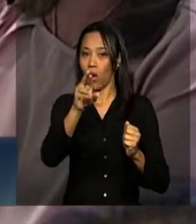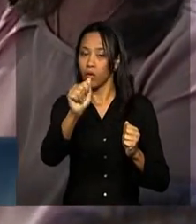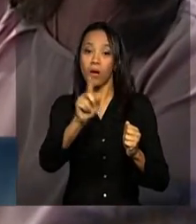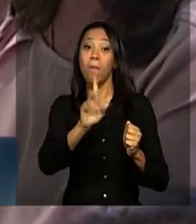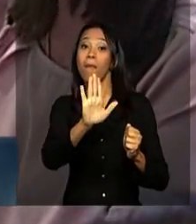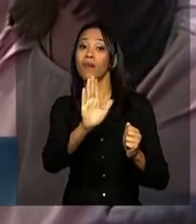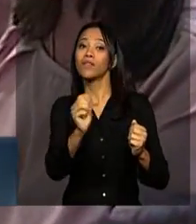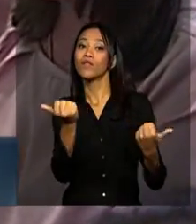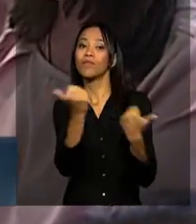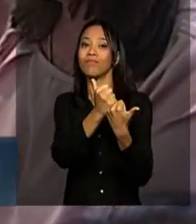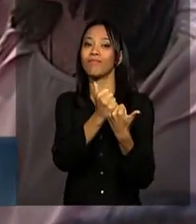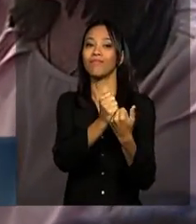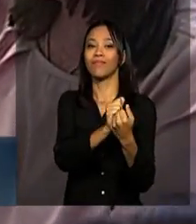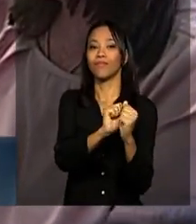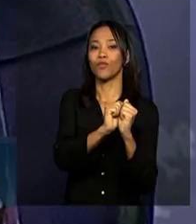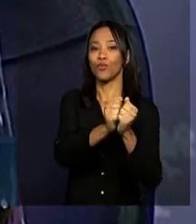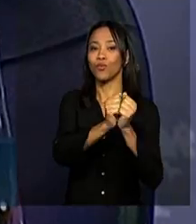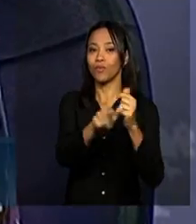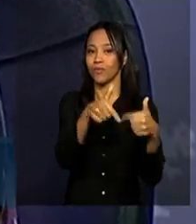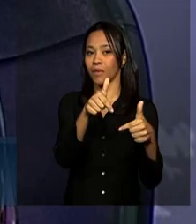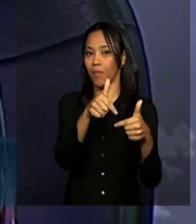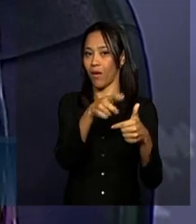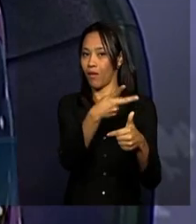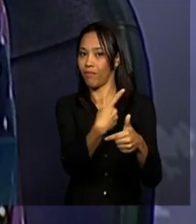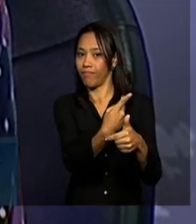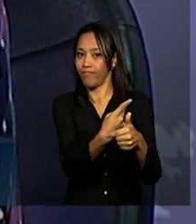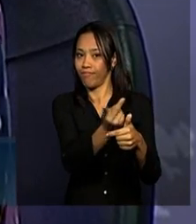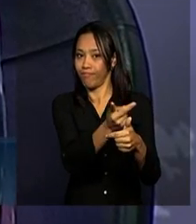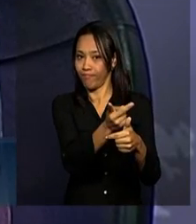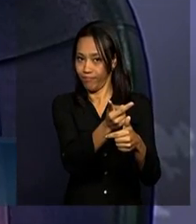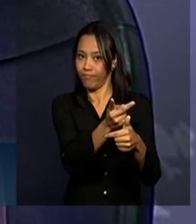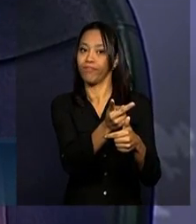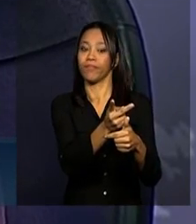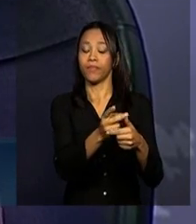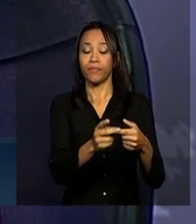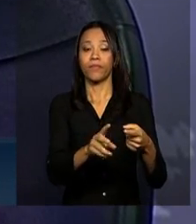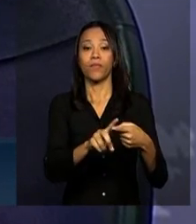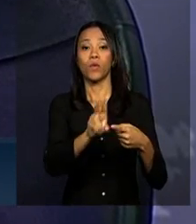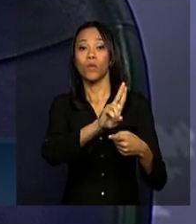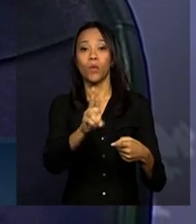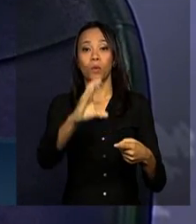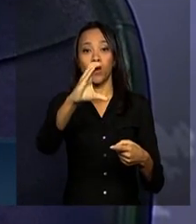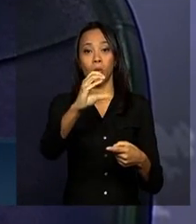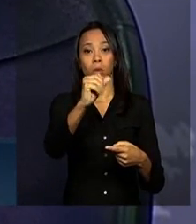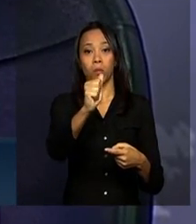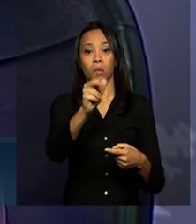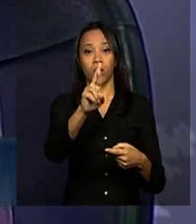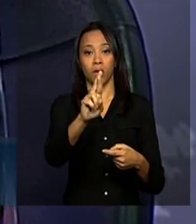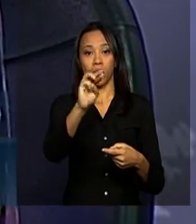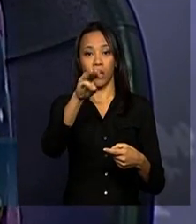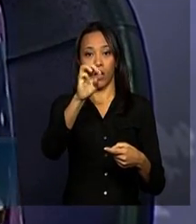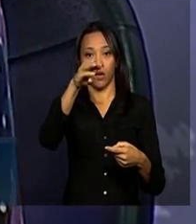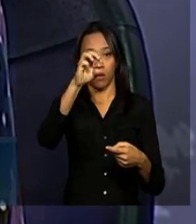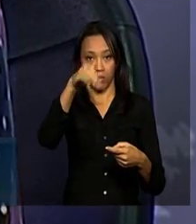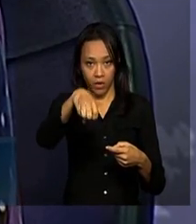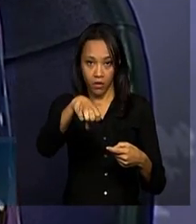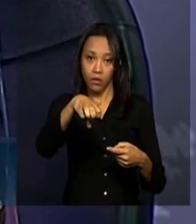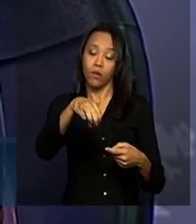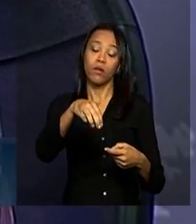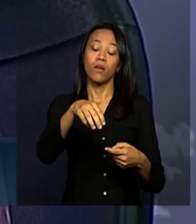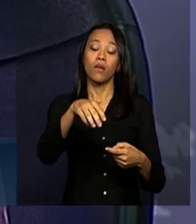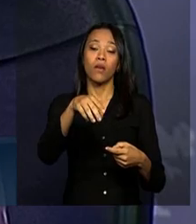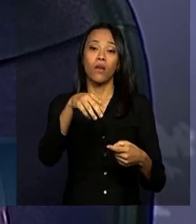adjunta da procuradora, olha só, está no caminho. A deputada Carmen Zanotto. O Parlamento tem